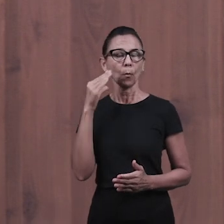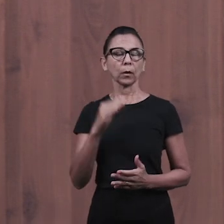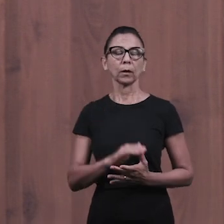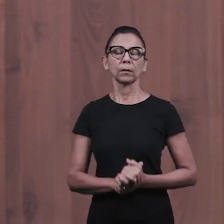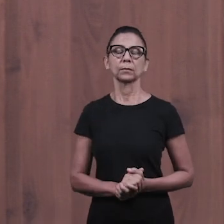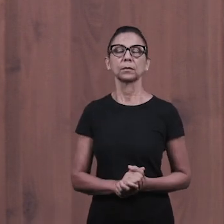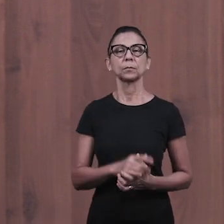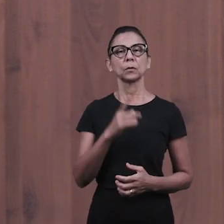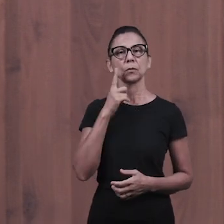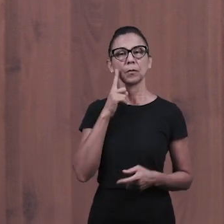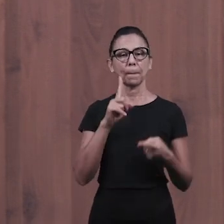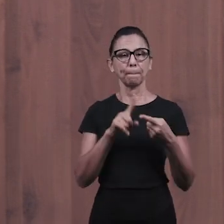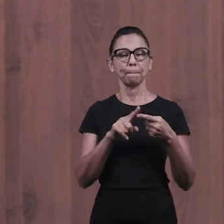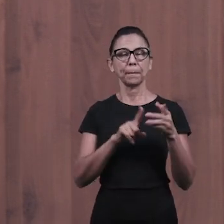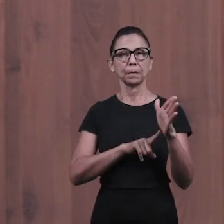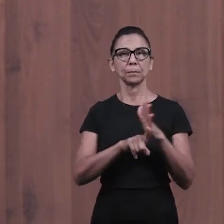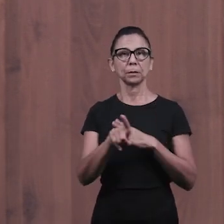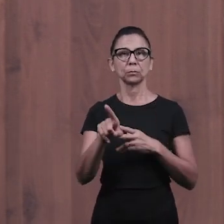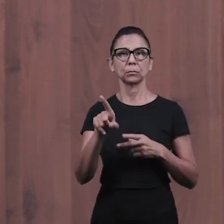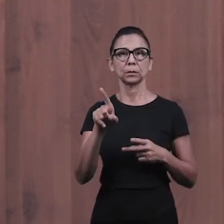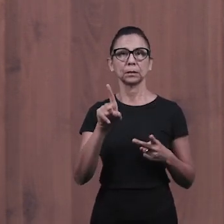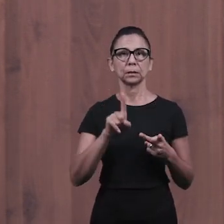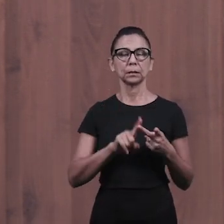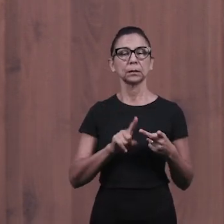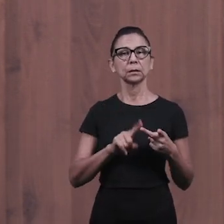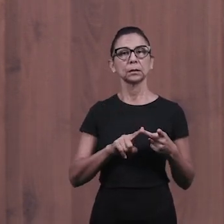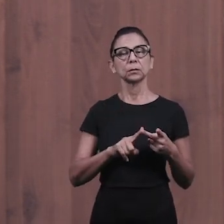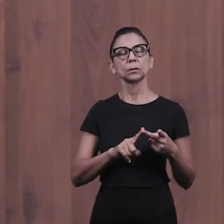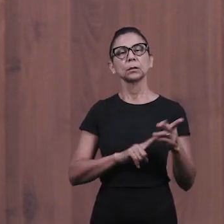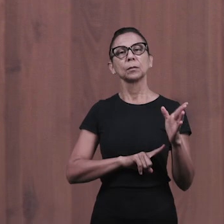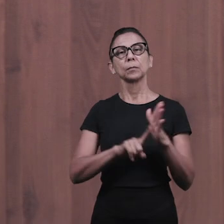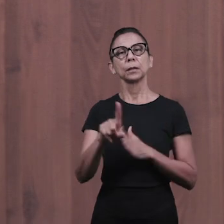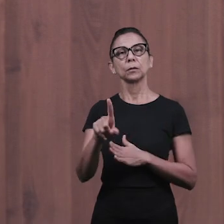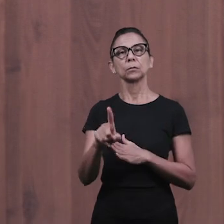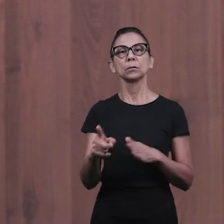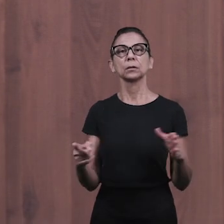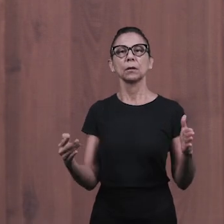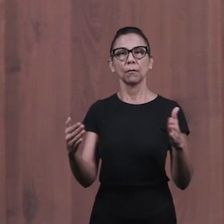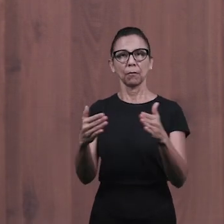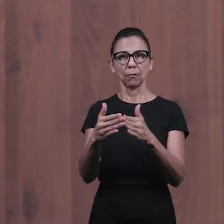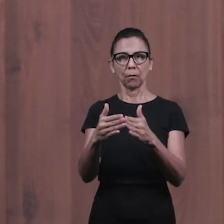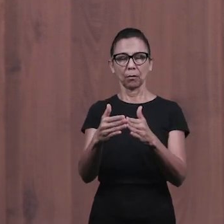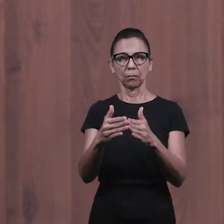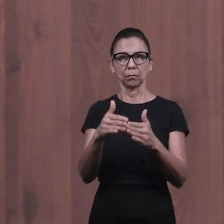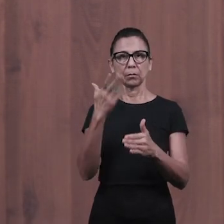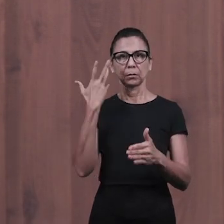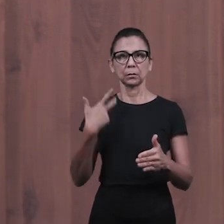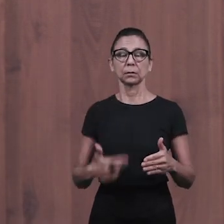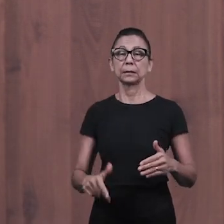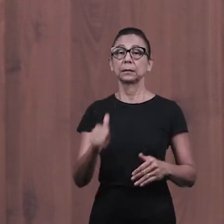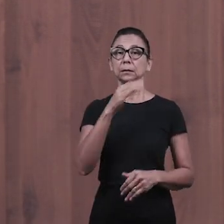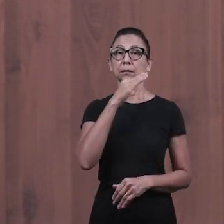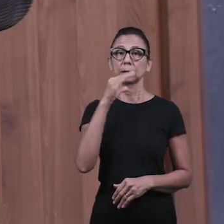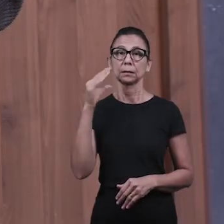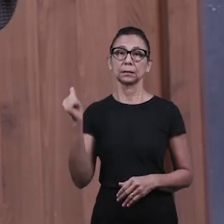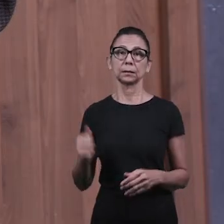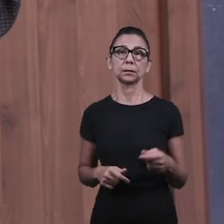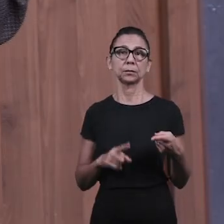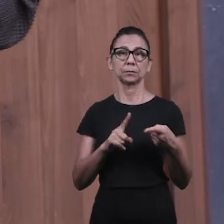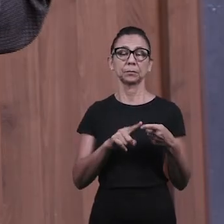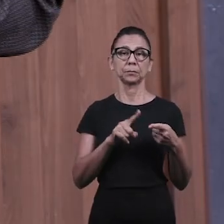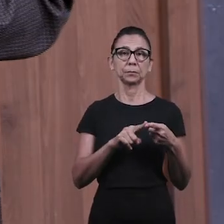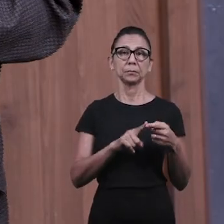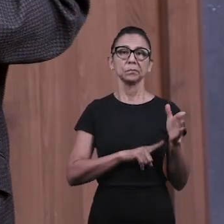primeira pergunta, porque a primeira e segunda perguntas foram direcionadas às crianças, intermediários e adolescentes. E a nossa